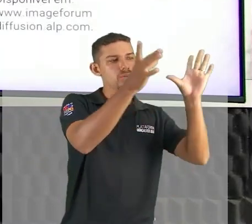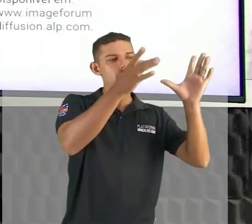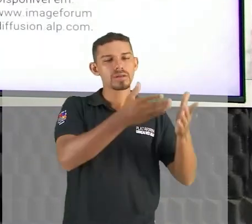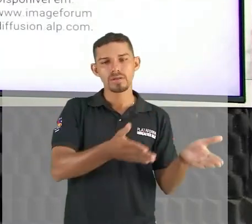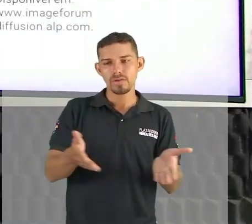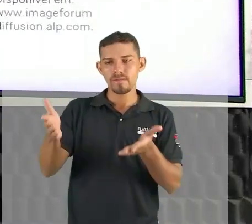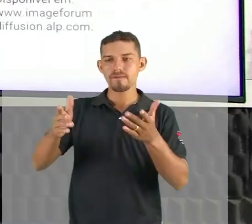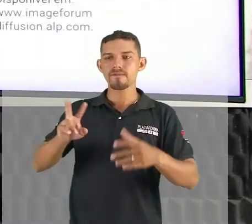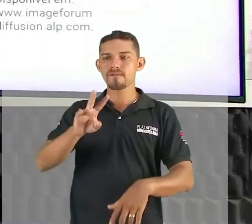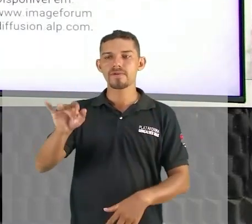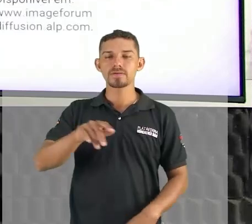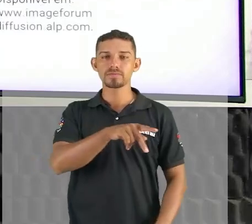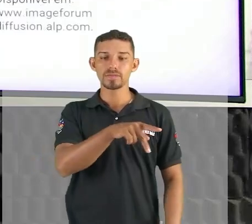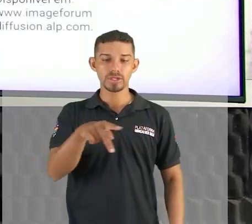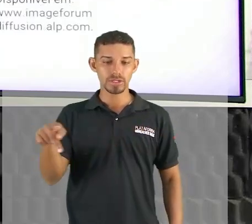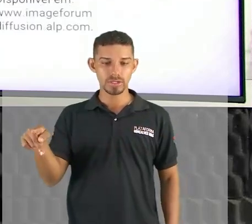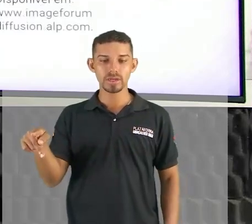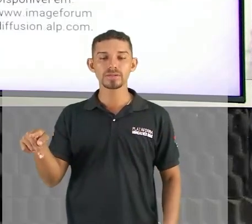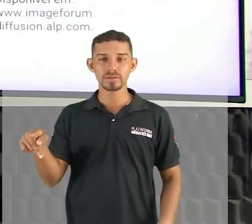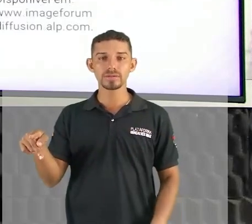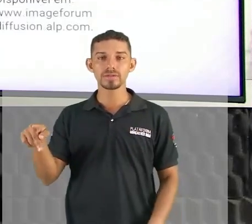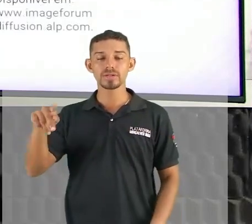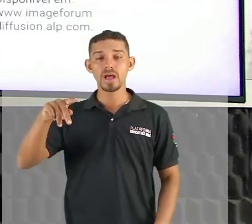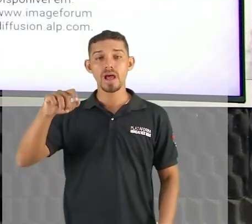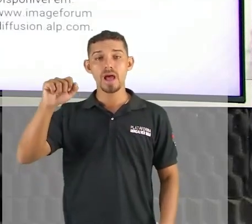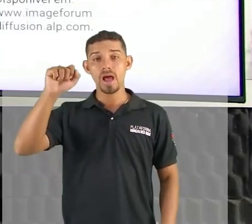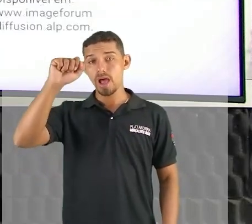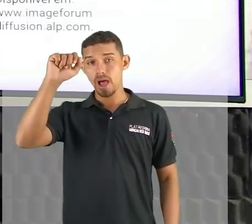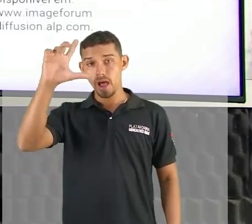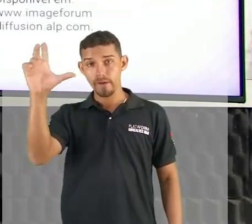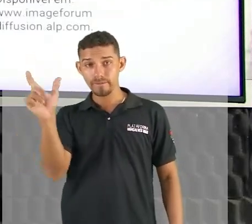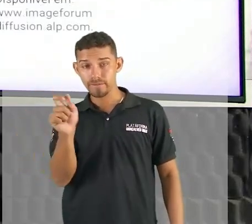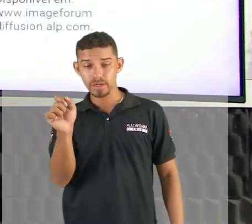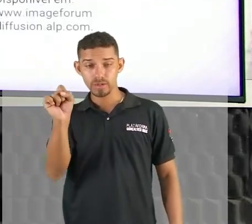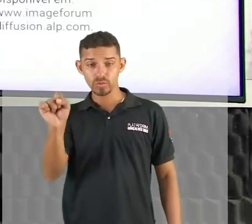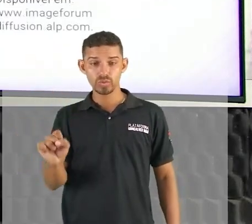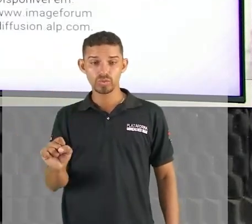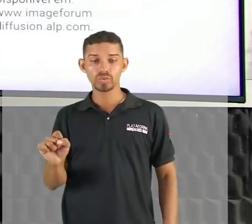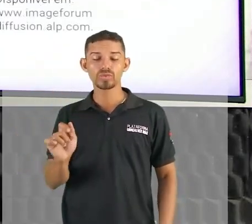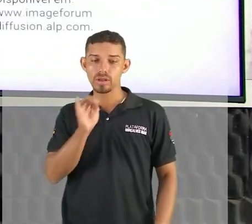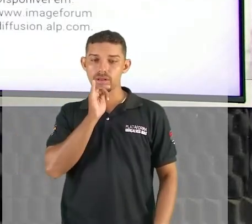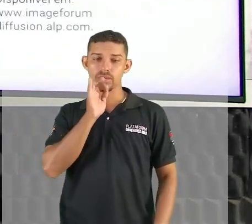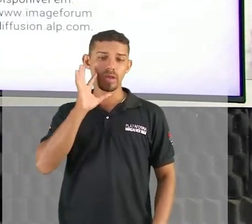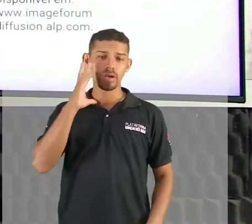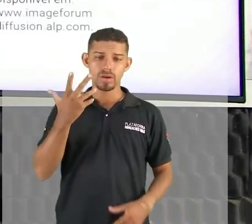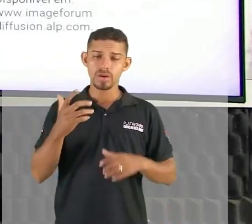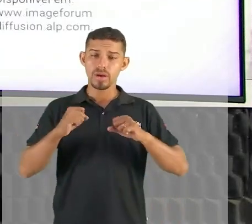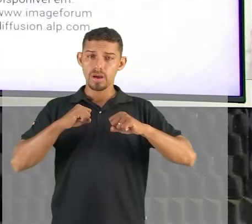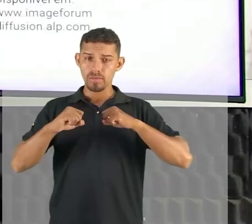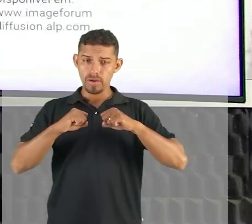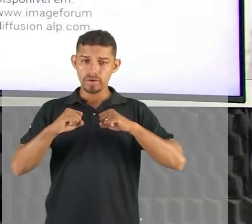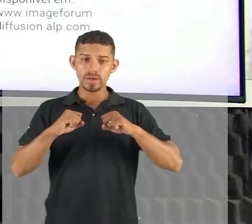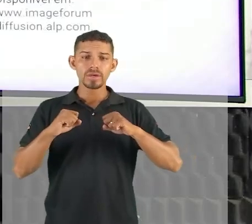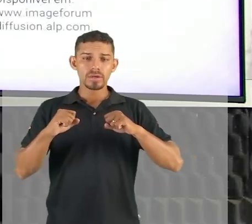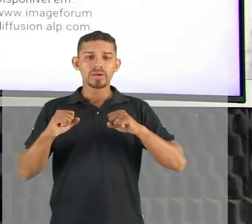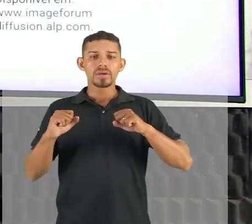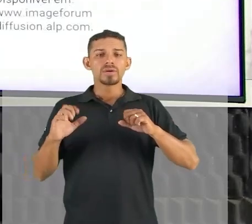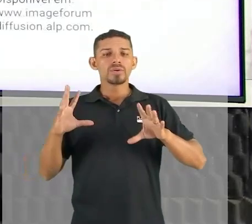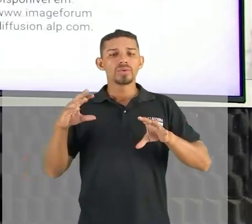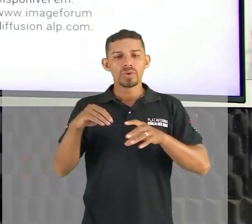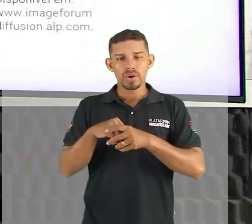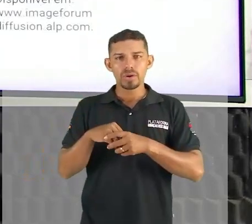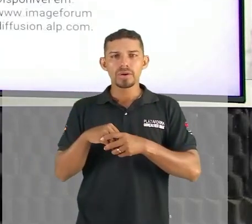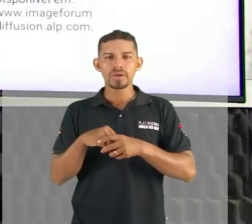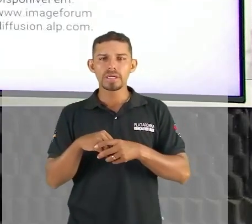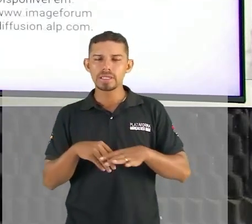ser presidente da África do Sul. Inclusive, né, um movimento que ocorre ainda dentro de um